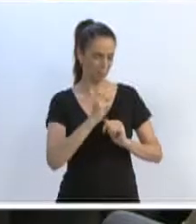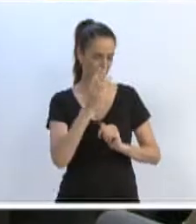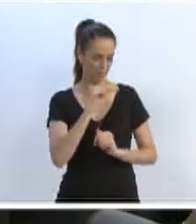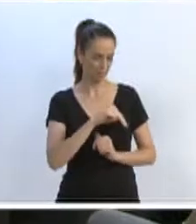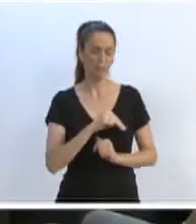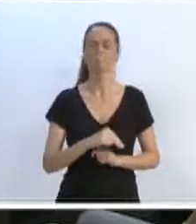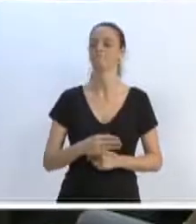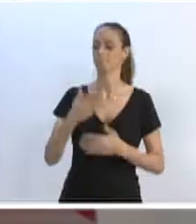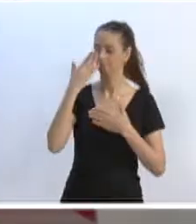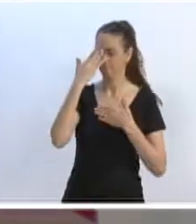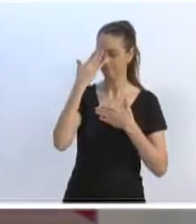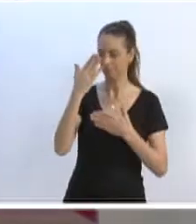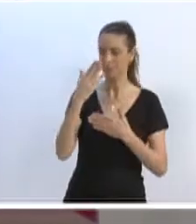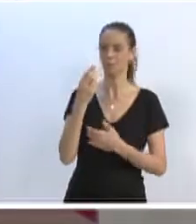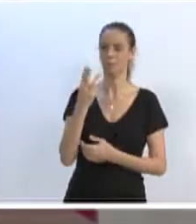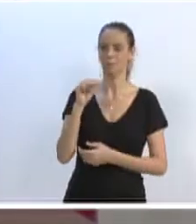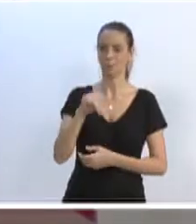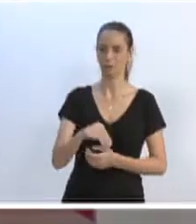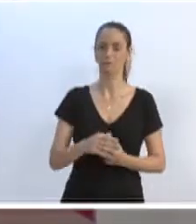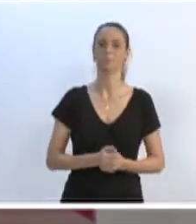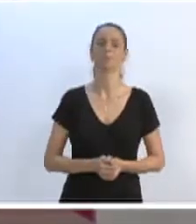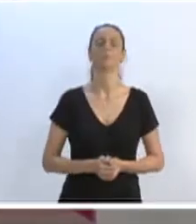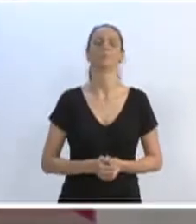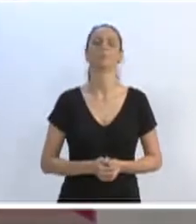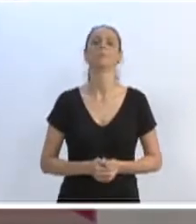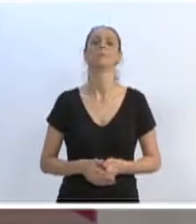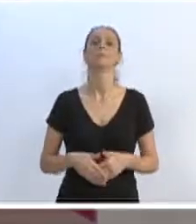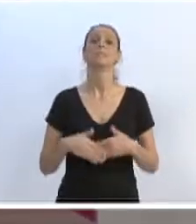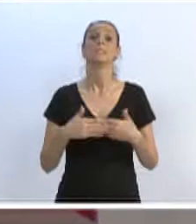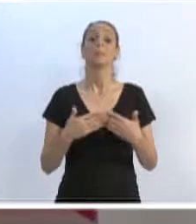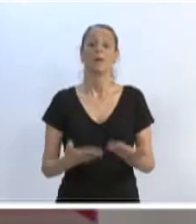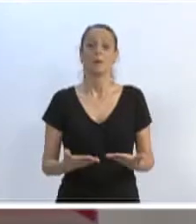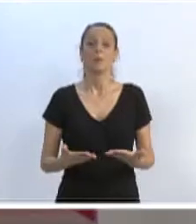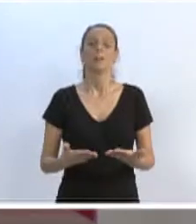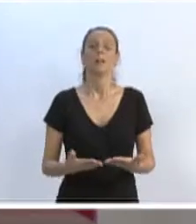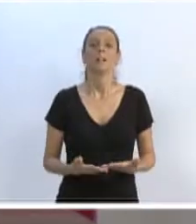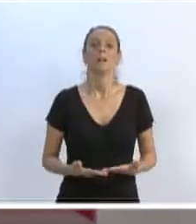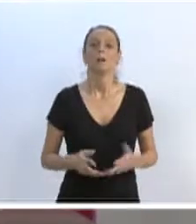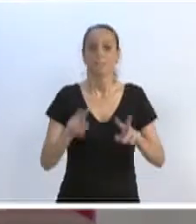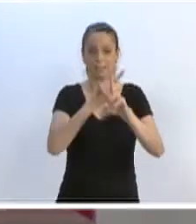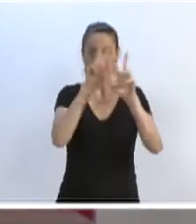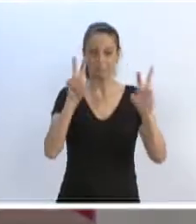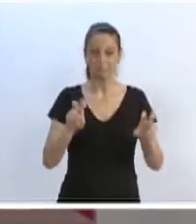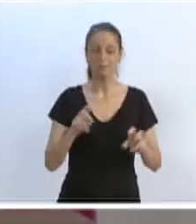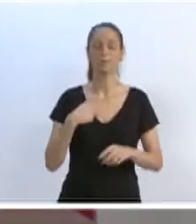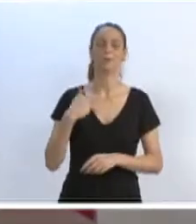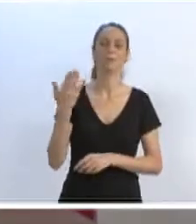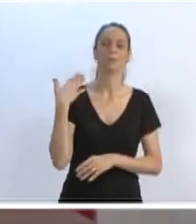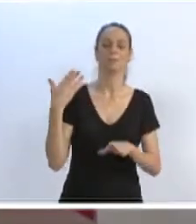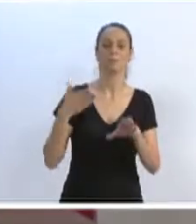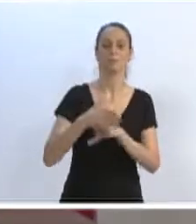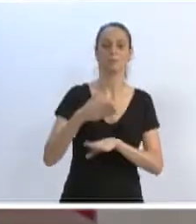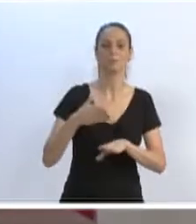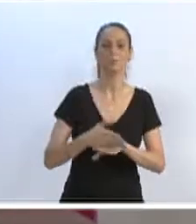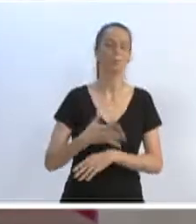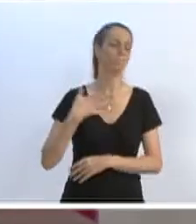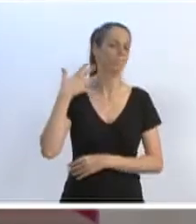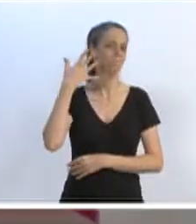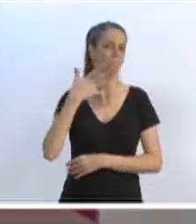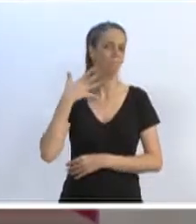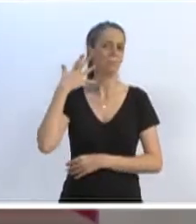3 minutos. Muito obrigado. Porque agora o assunto que eu vou falar agora, gente, eu estive participando de várias